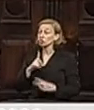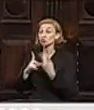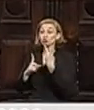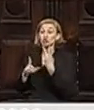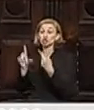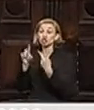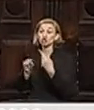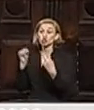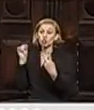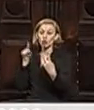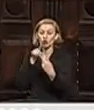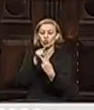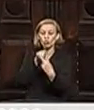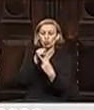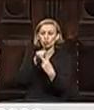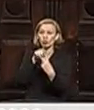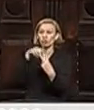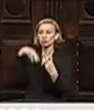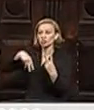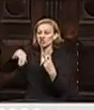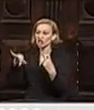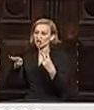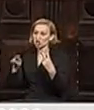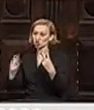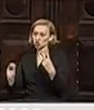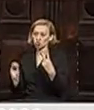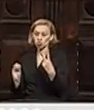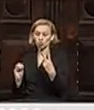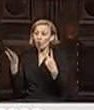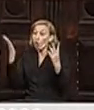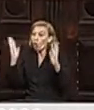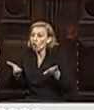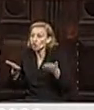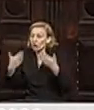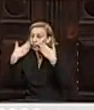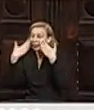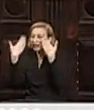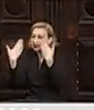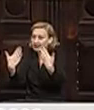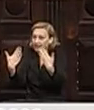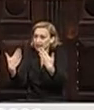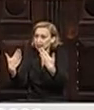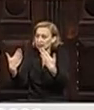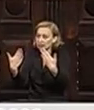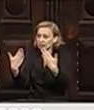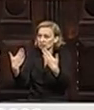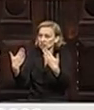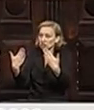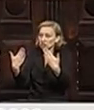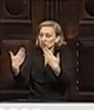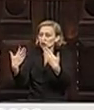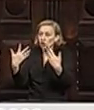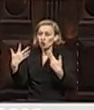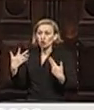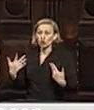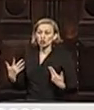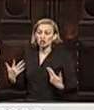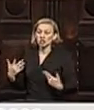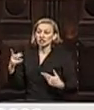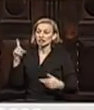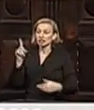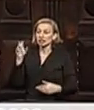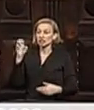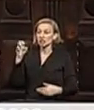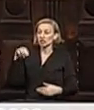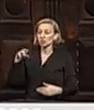alternativas. Ou o ministro da Justiça apresenta hoje, de maneira oficial e formal,